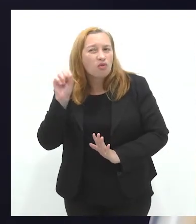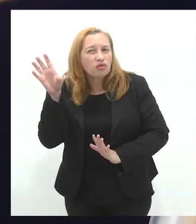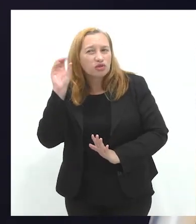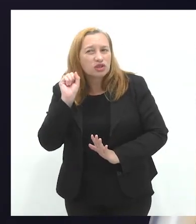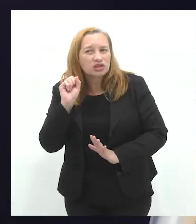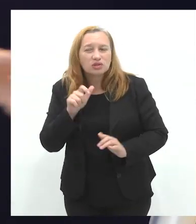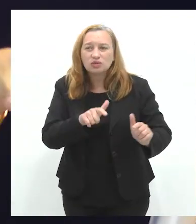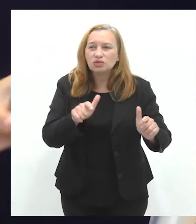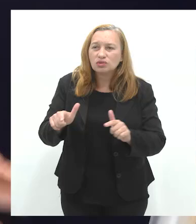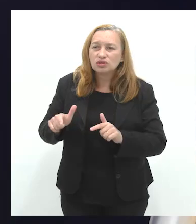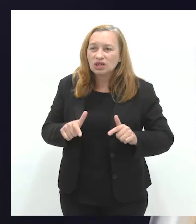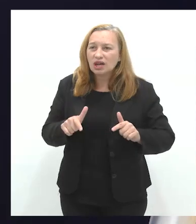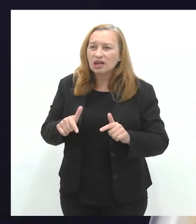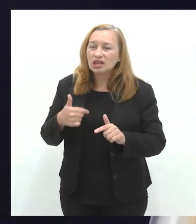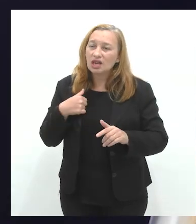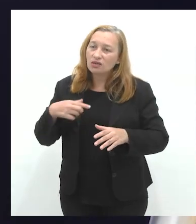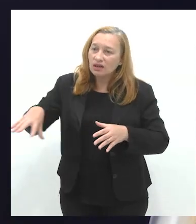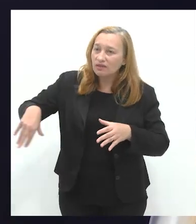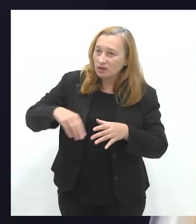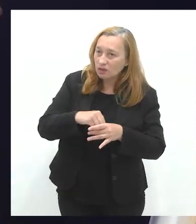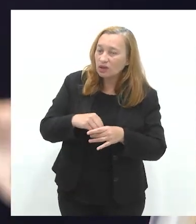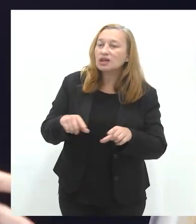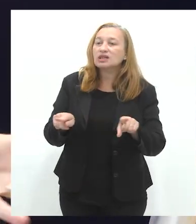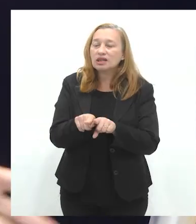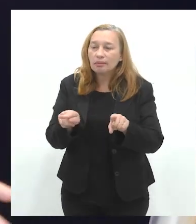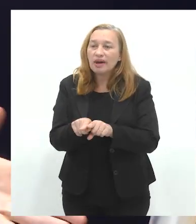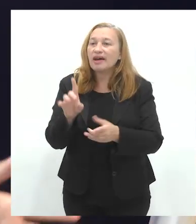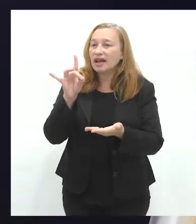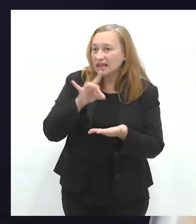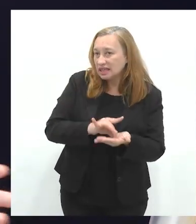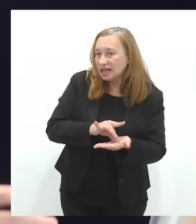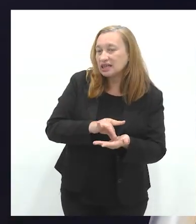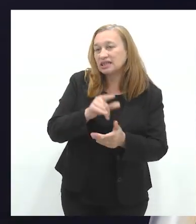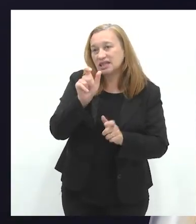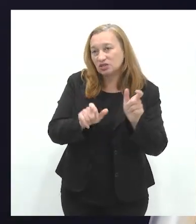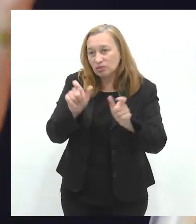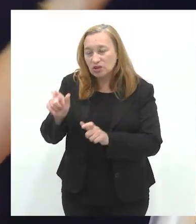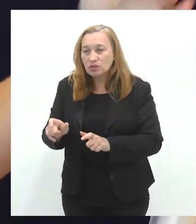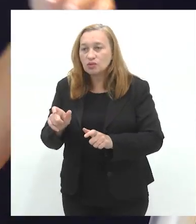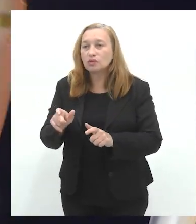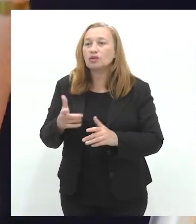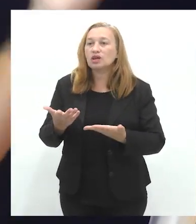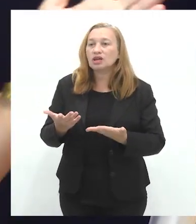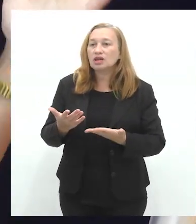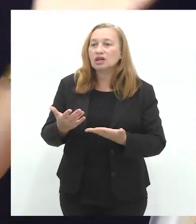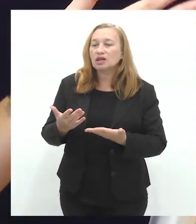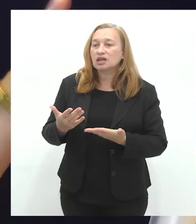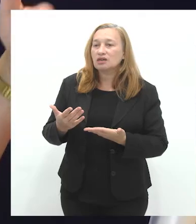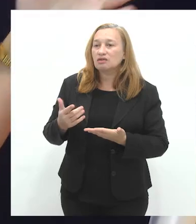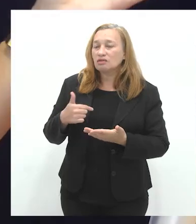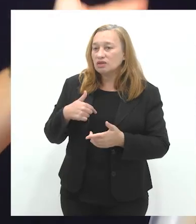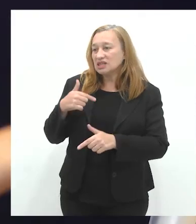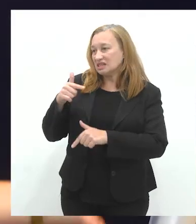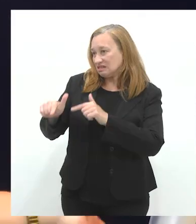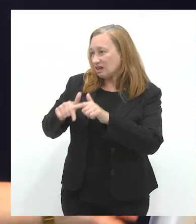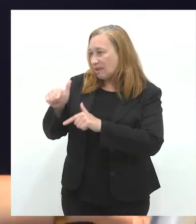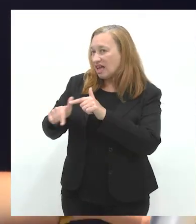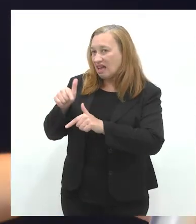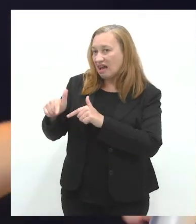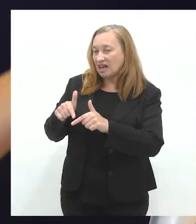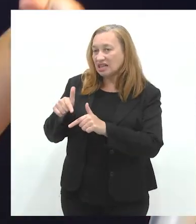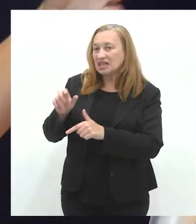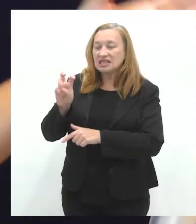Ouvia do ambiente, que era o ambiente ali onde eu estava inserida, que também era a realidade das pessoas ali, aquilo ali era estável, você trabalha aqui